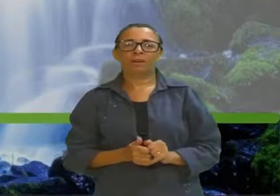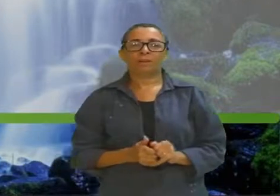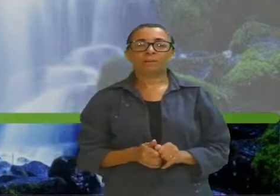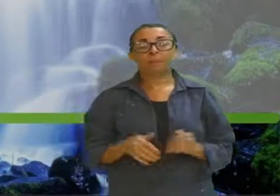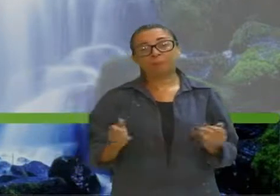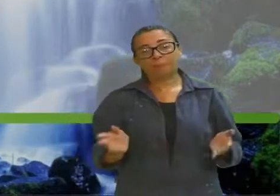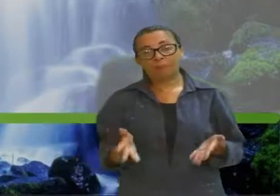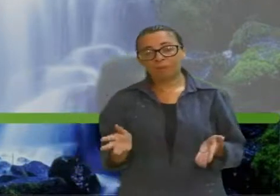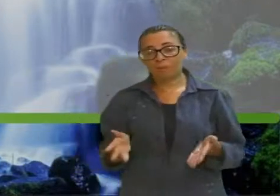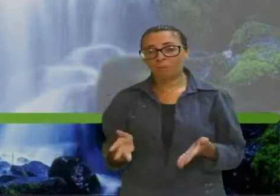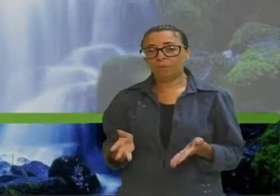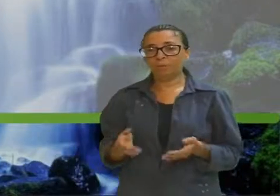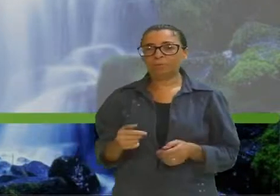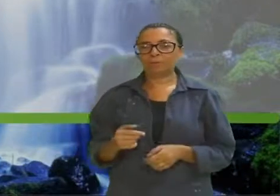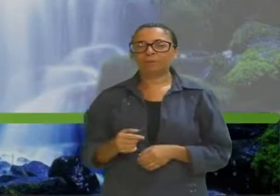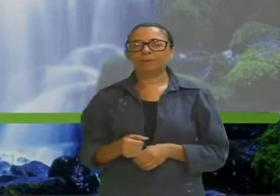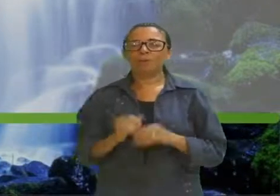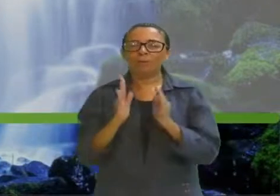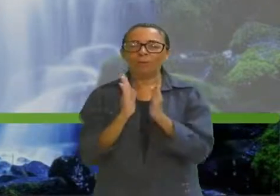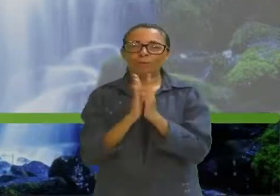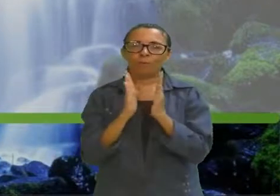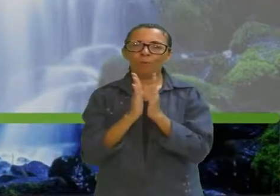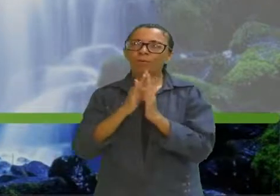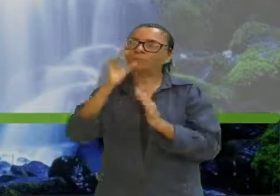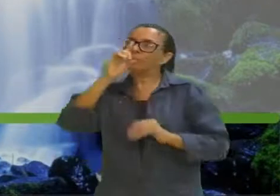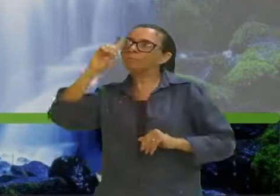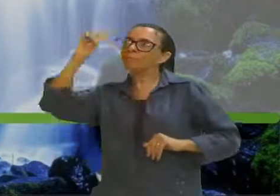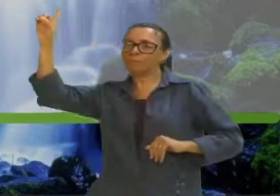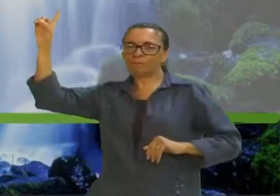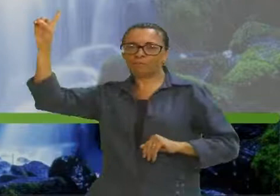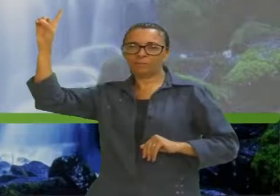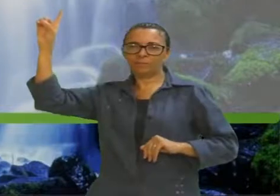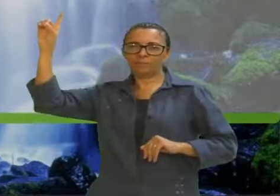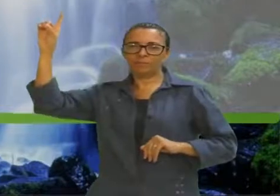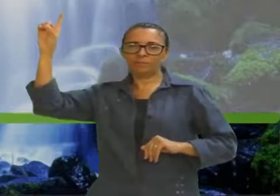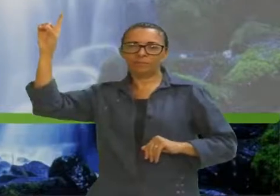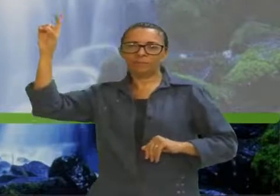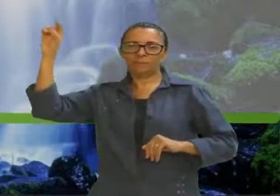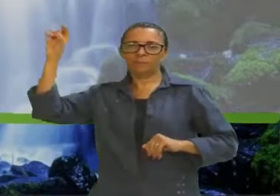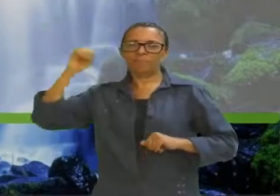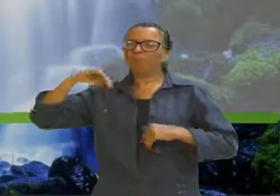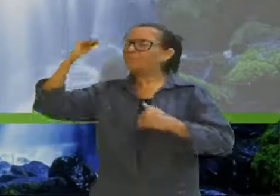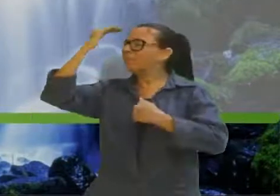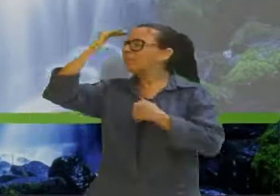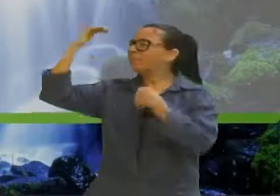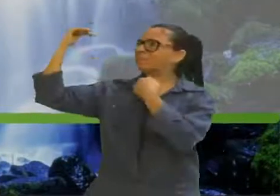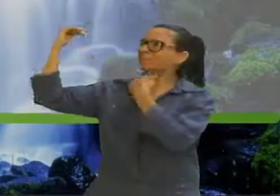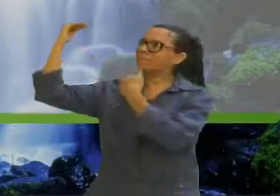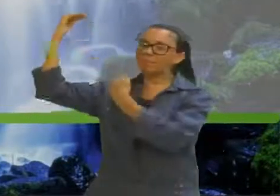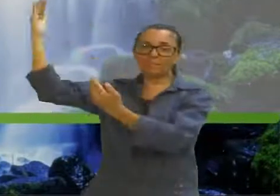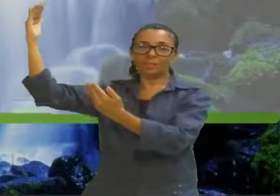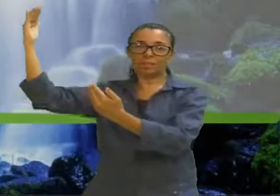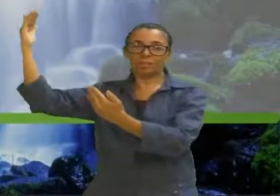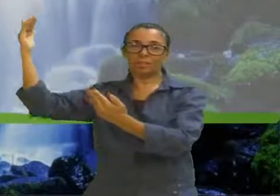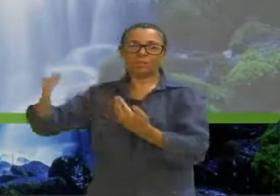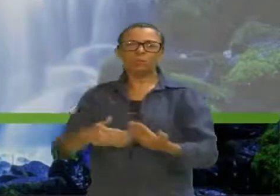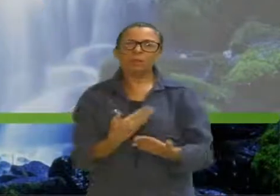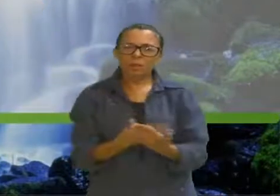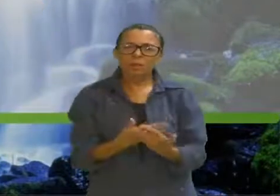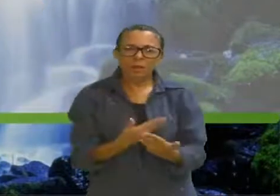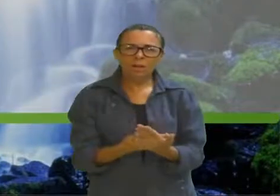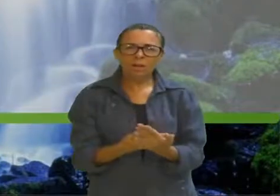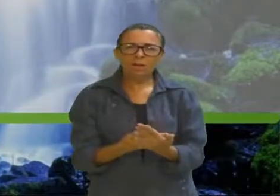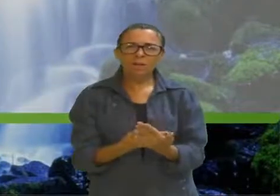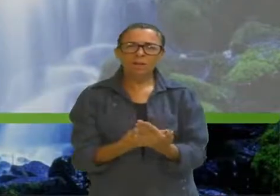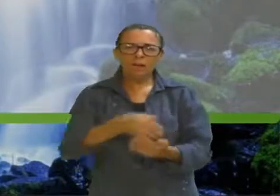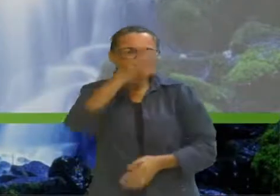rica oportunidade de estarmos aqui para falarmos desse tema, que nós vamos continuar a